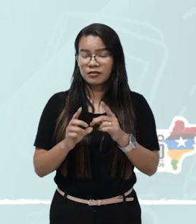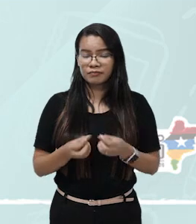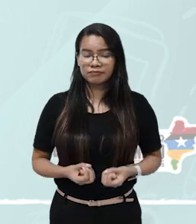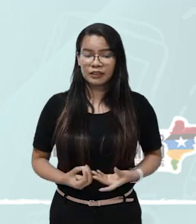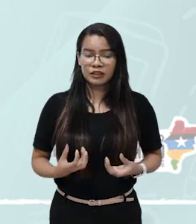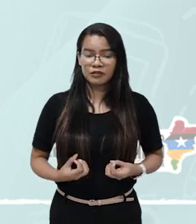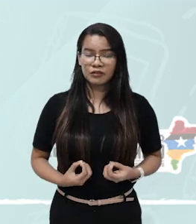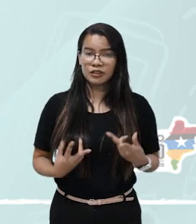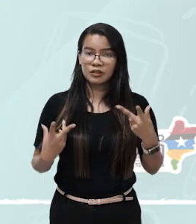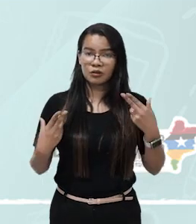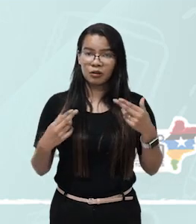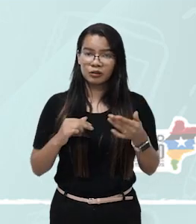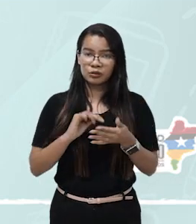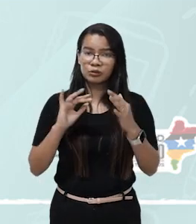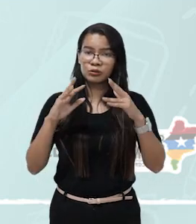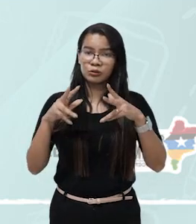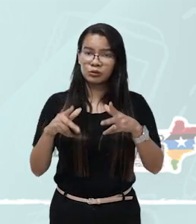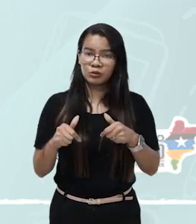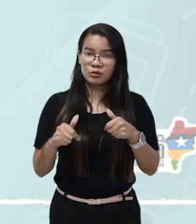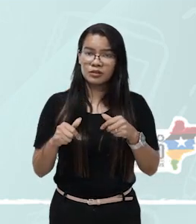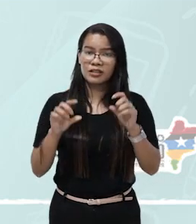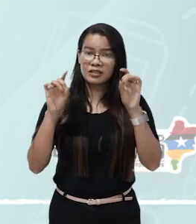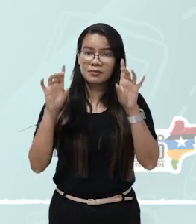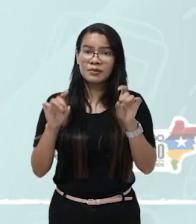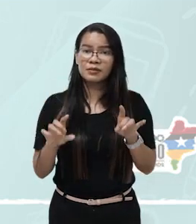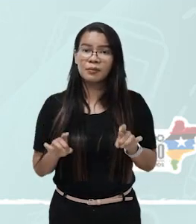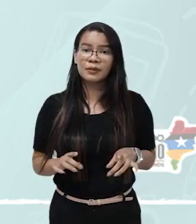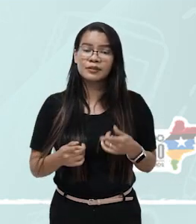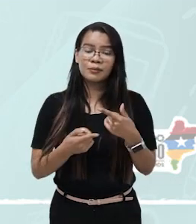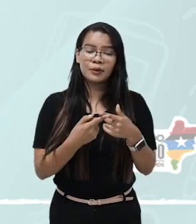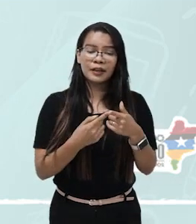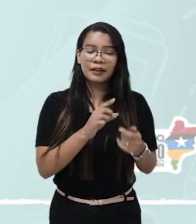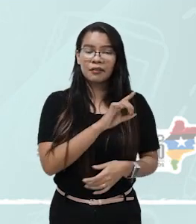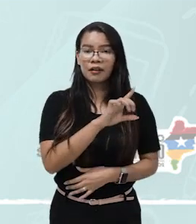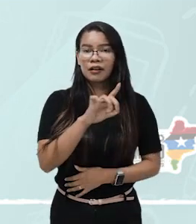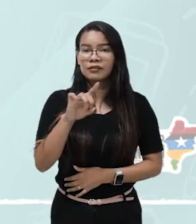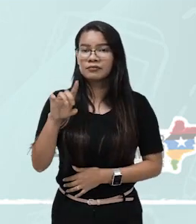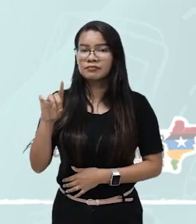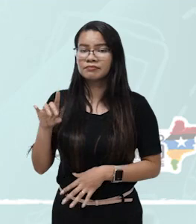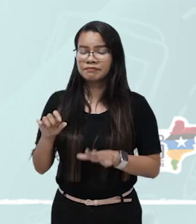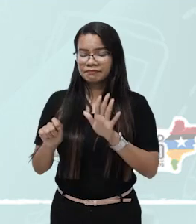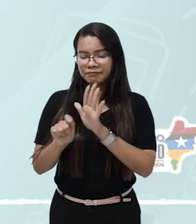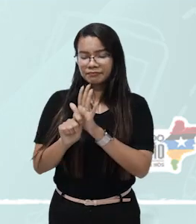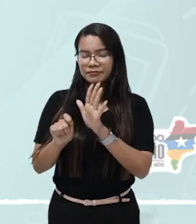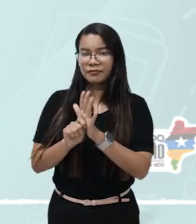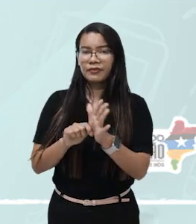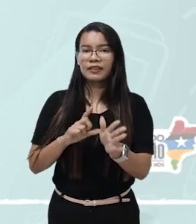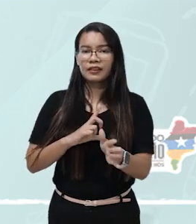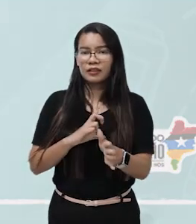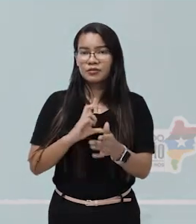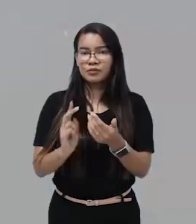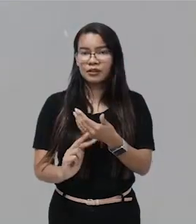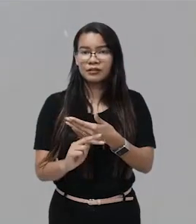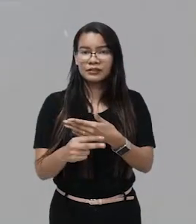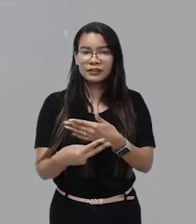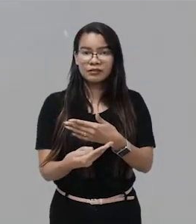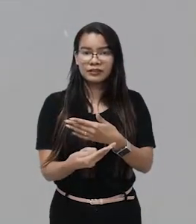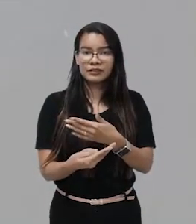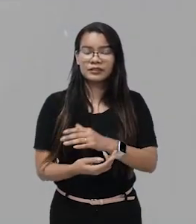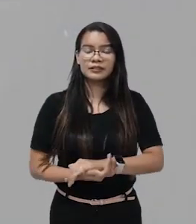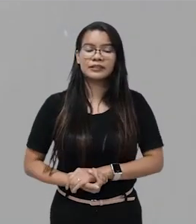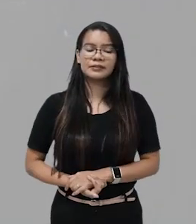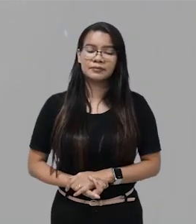mesma maneira em todos os organismos, especialmente porque cada droga tem sua contraindicação.